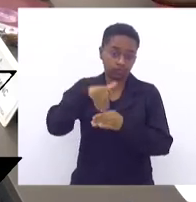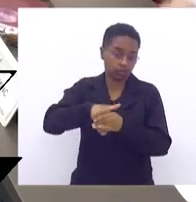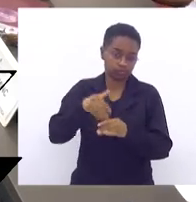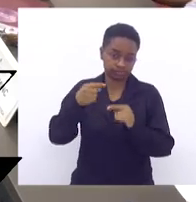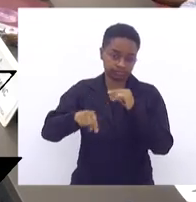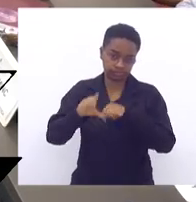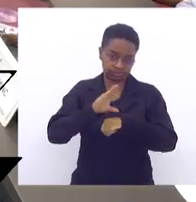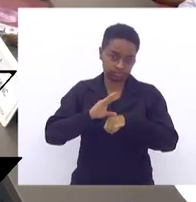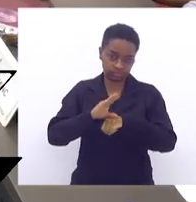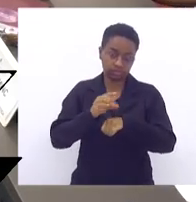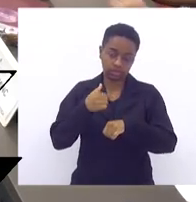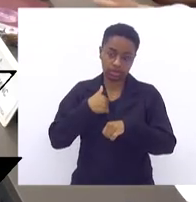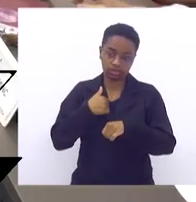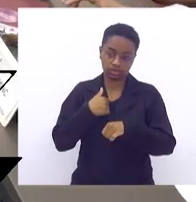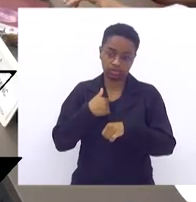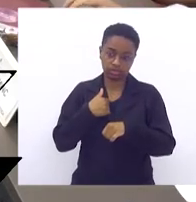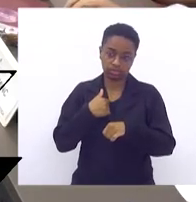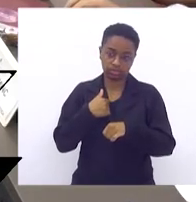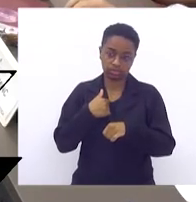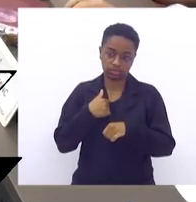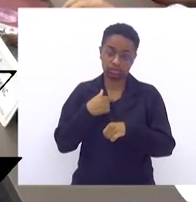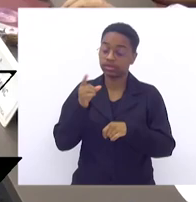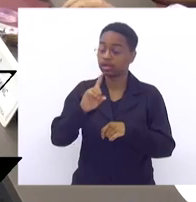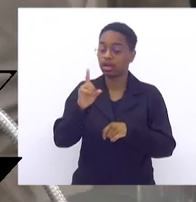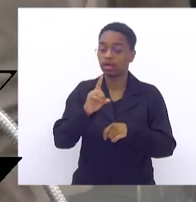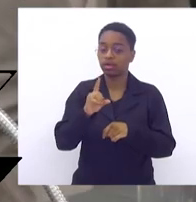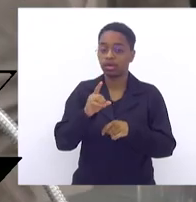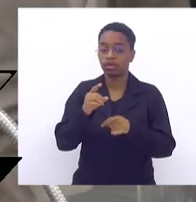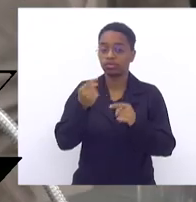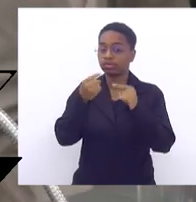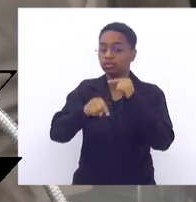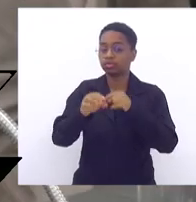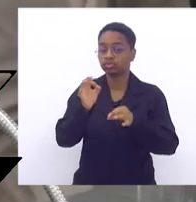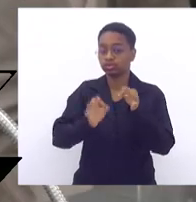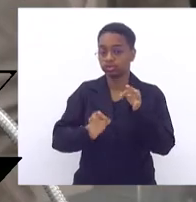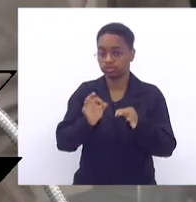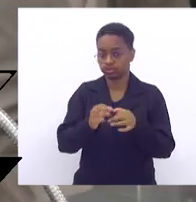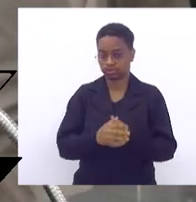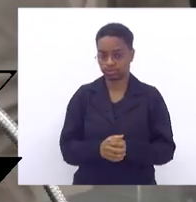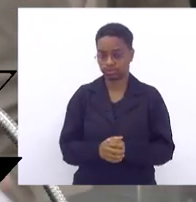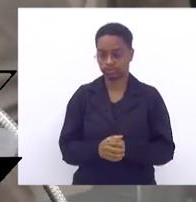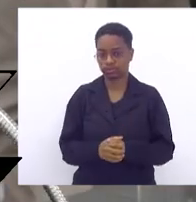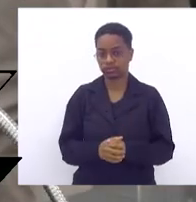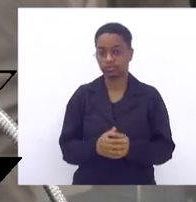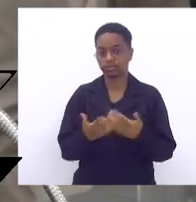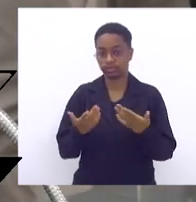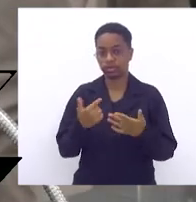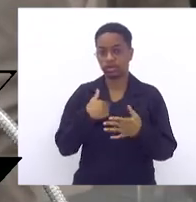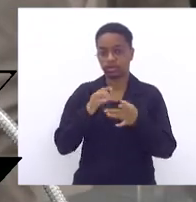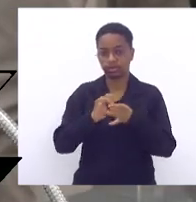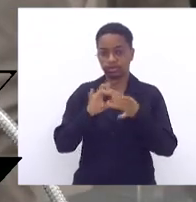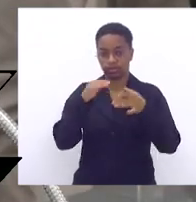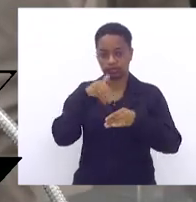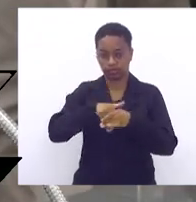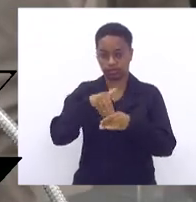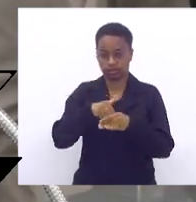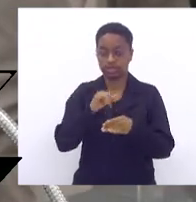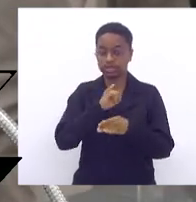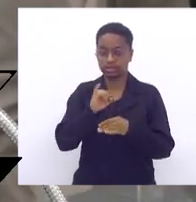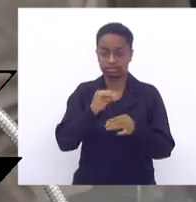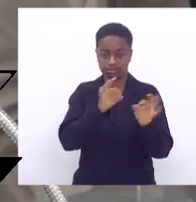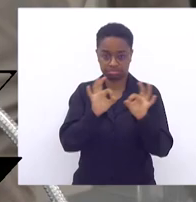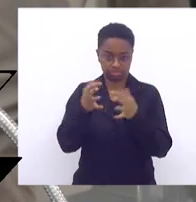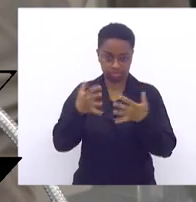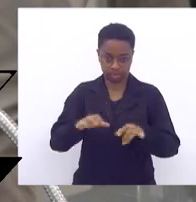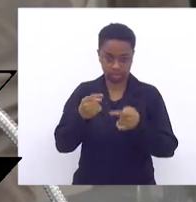Então, vou botar em votação... Aliás, pela injuridicidade. Pois é, vou botar, então... Parece a juridicidade. Em votação, não havendo quem